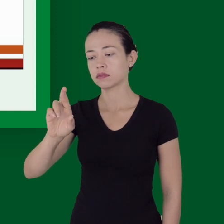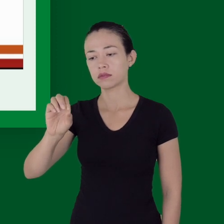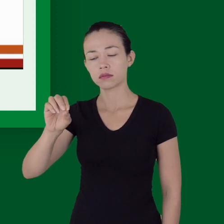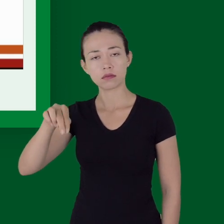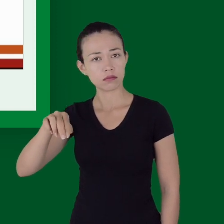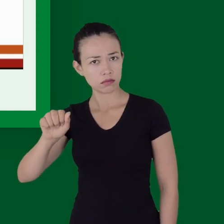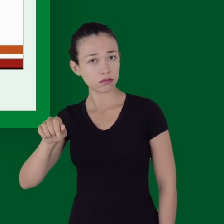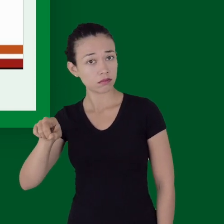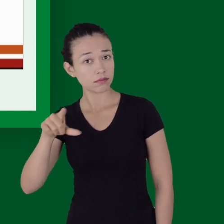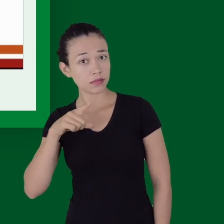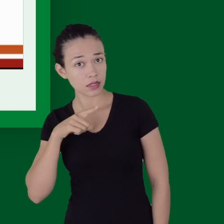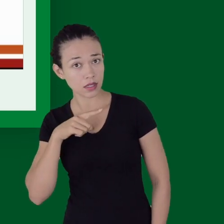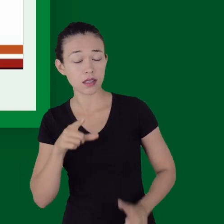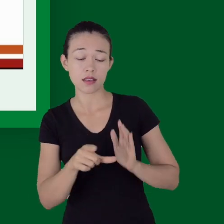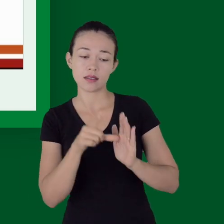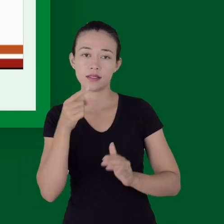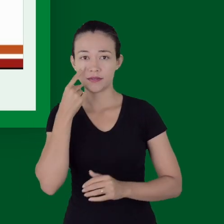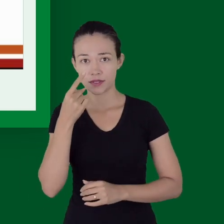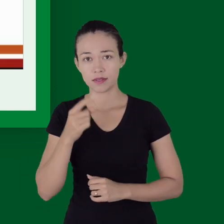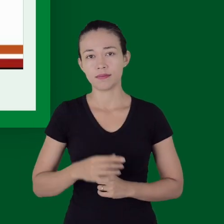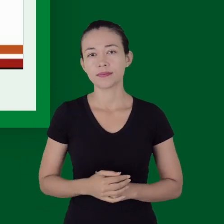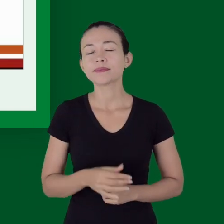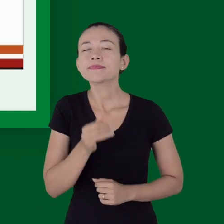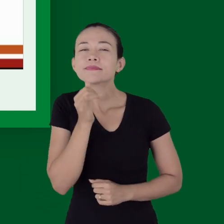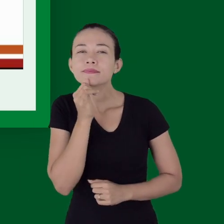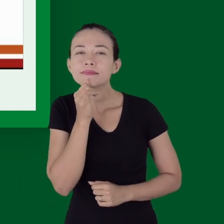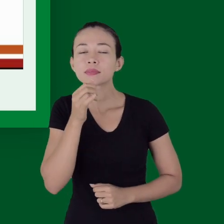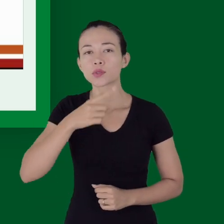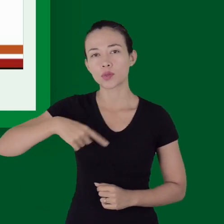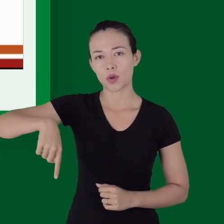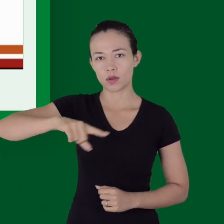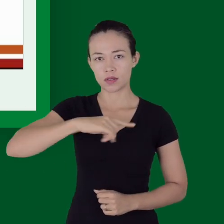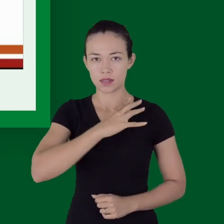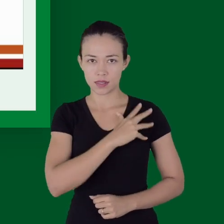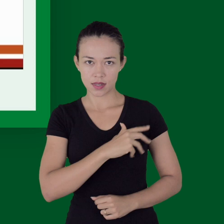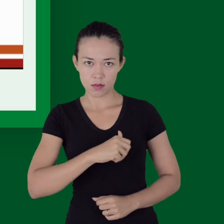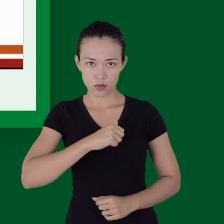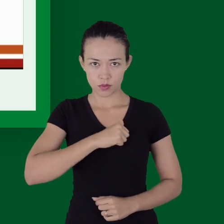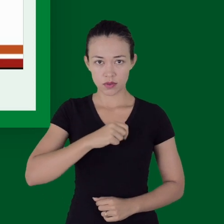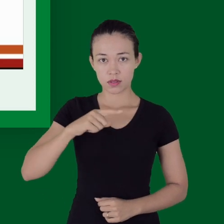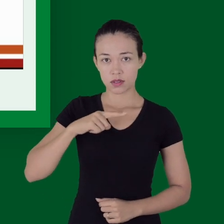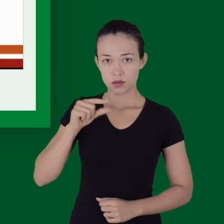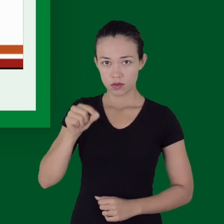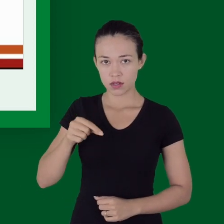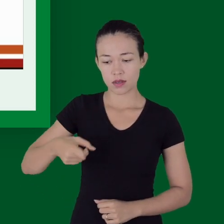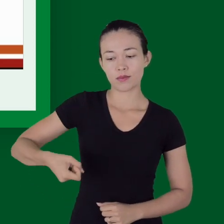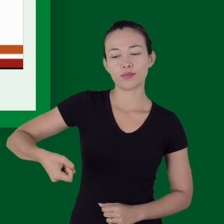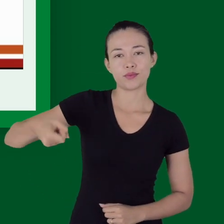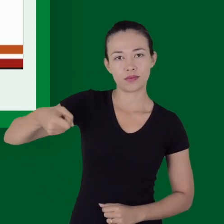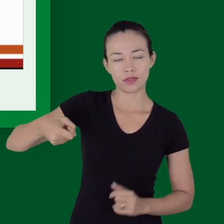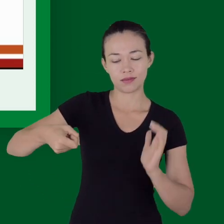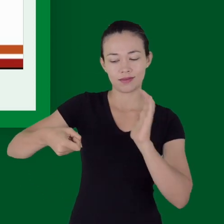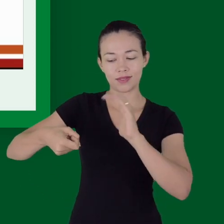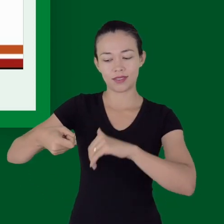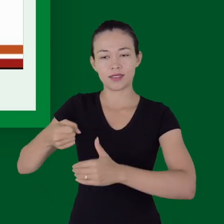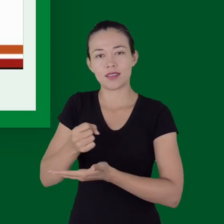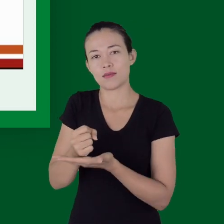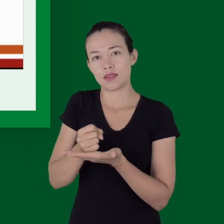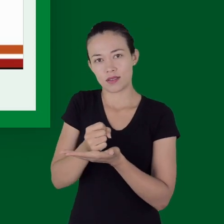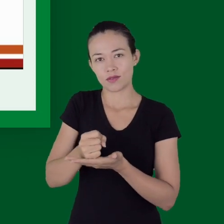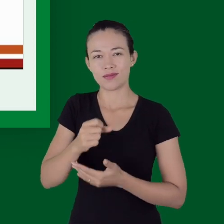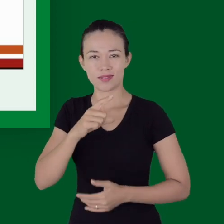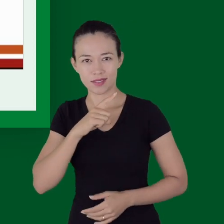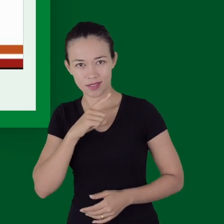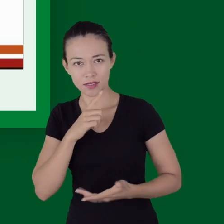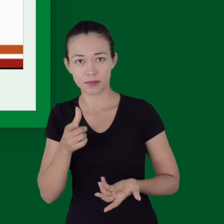Aqui a gente já tem uma exemplificação nossa lá no SAMU, né? Aqui a gente tem a bolsa de medicação, a